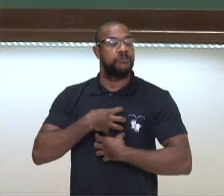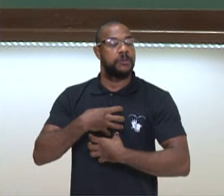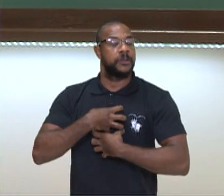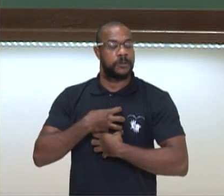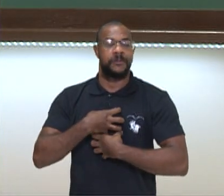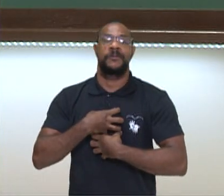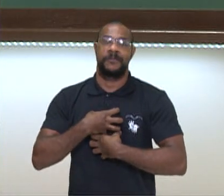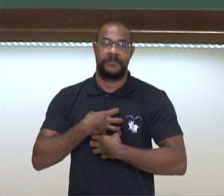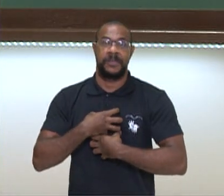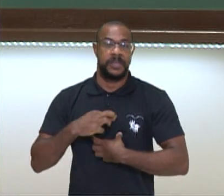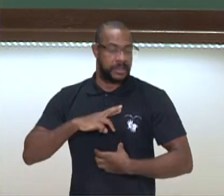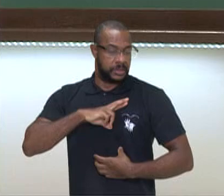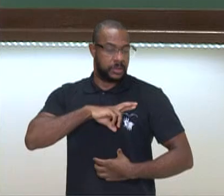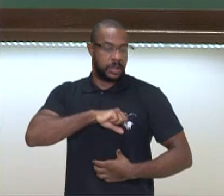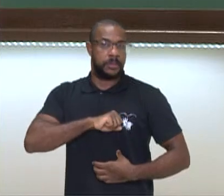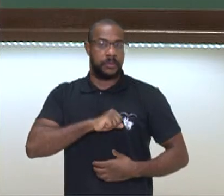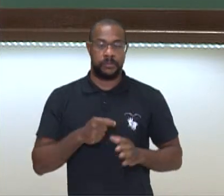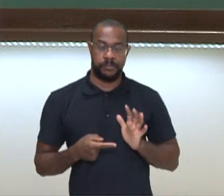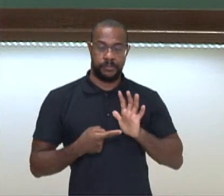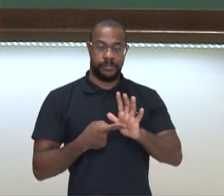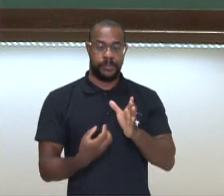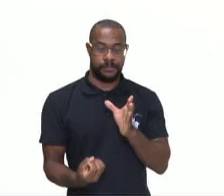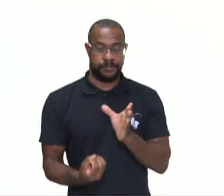que os românticos tanto apregoavam.